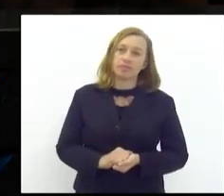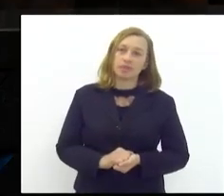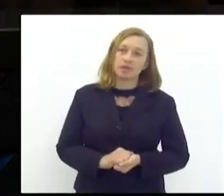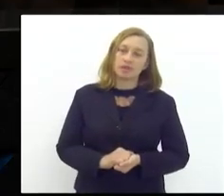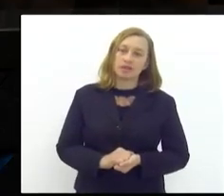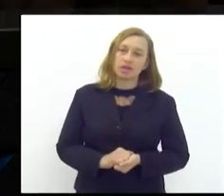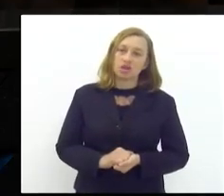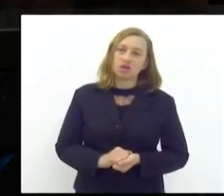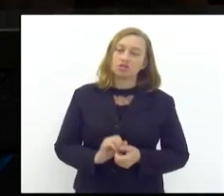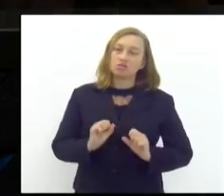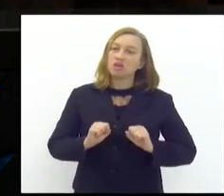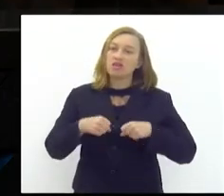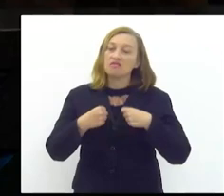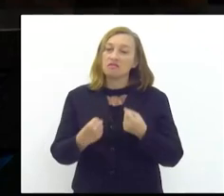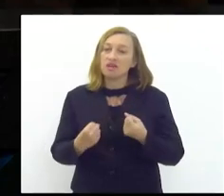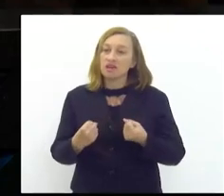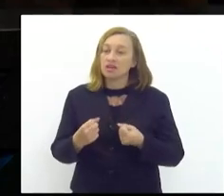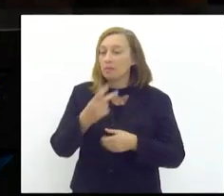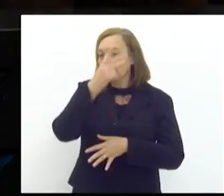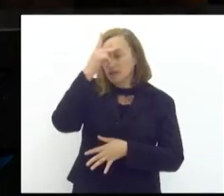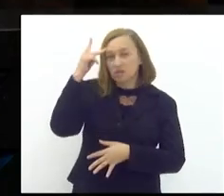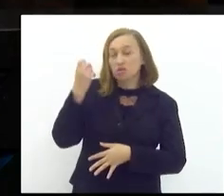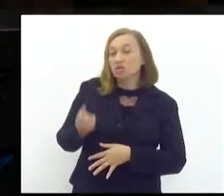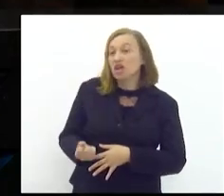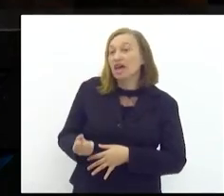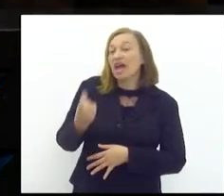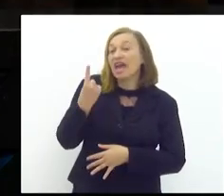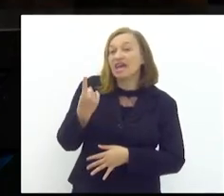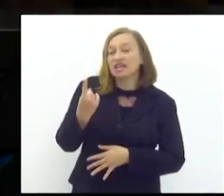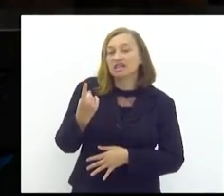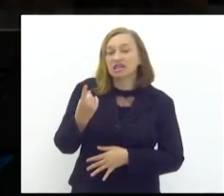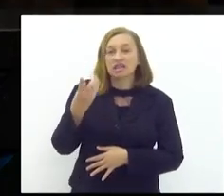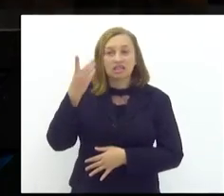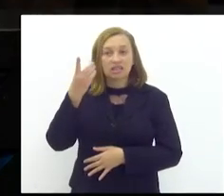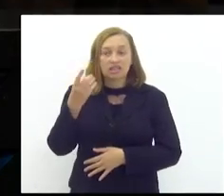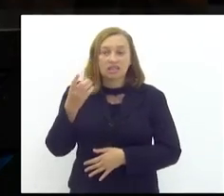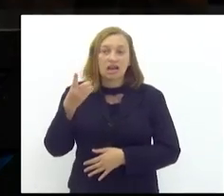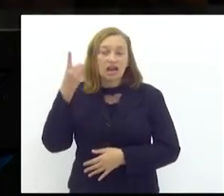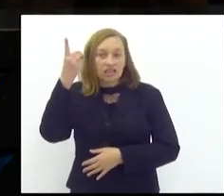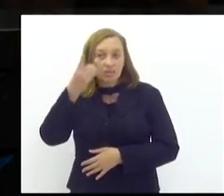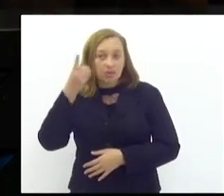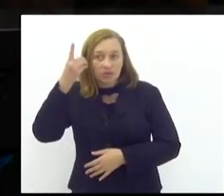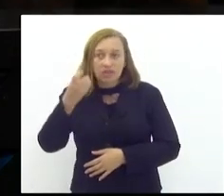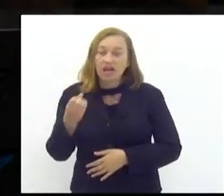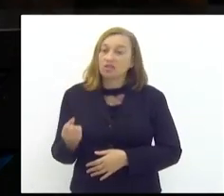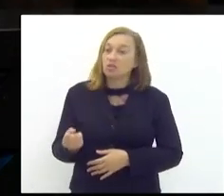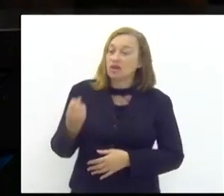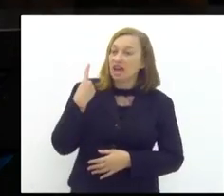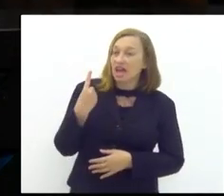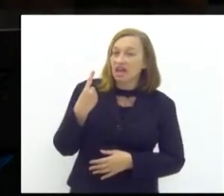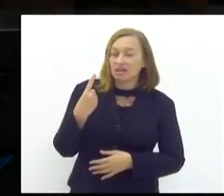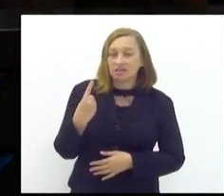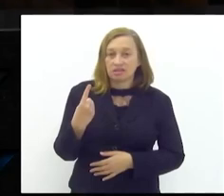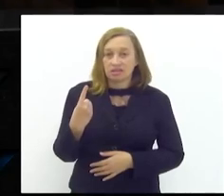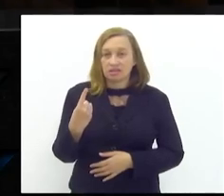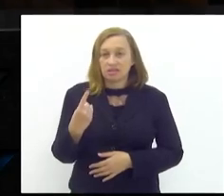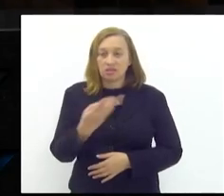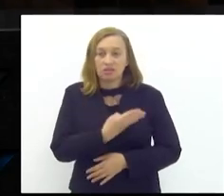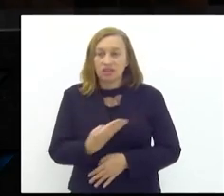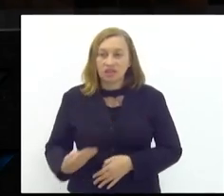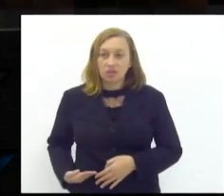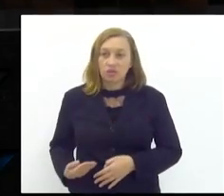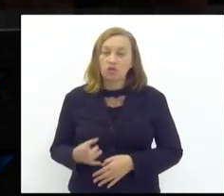pessoas de ex agentes públicos ela só faz a defesa do Estado foi